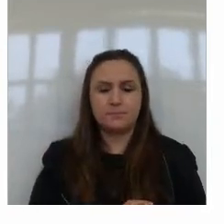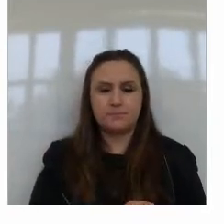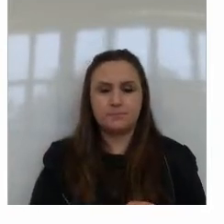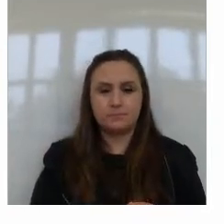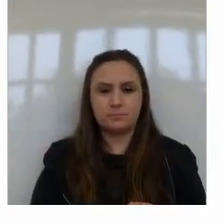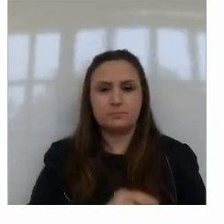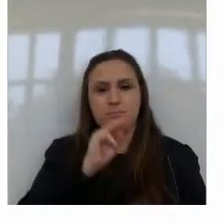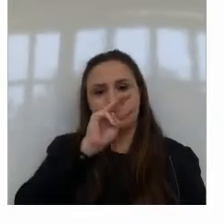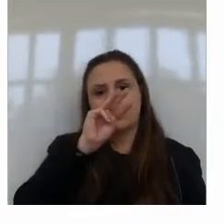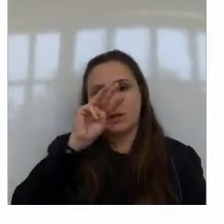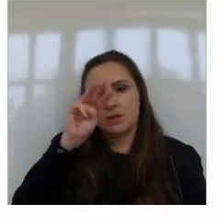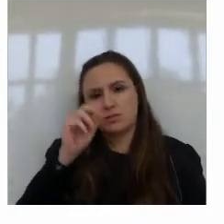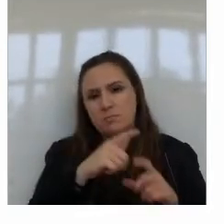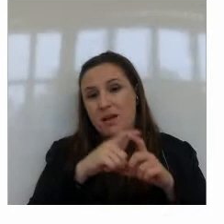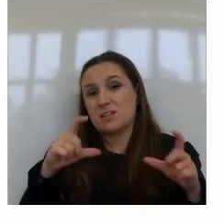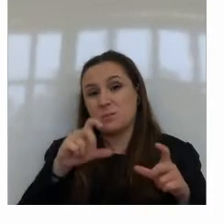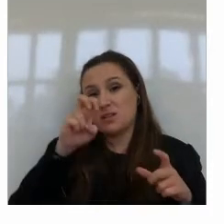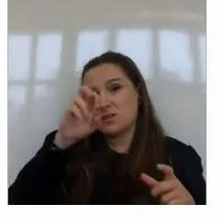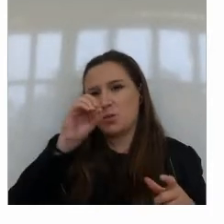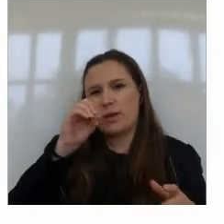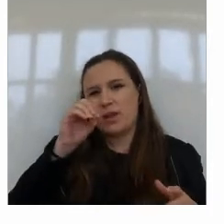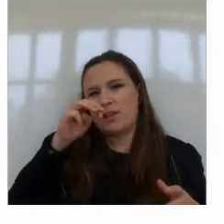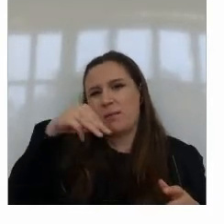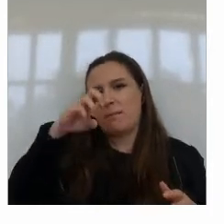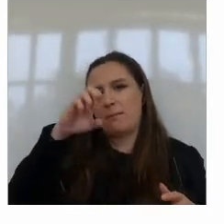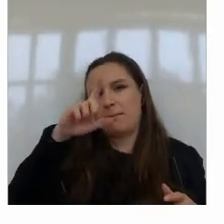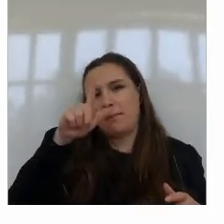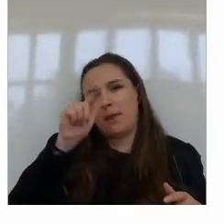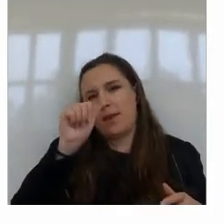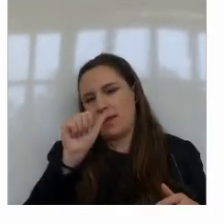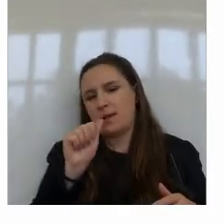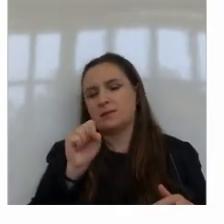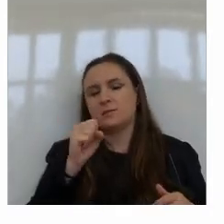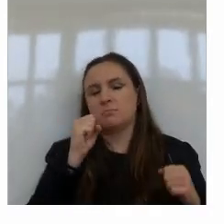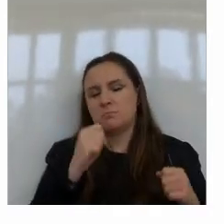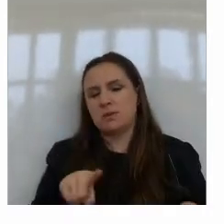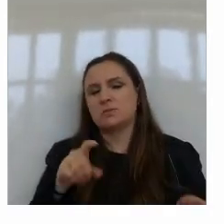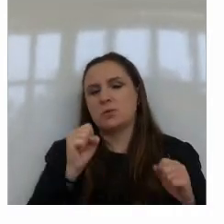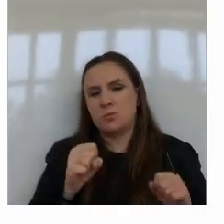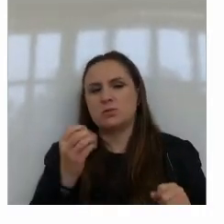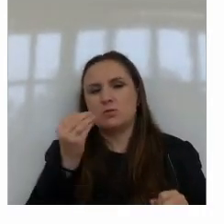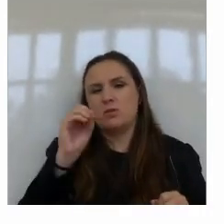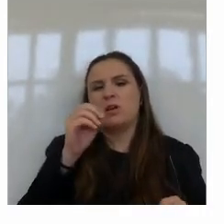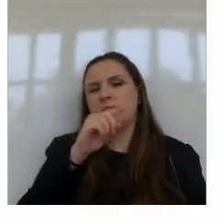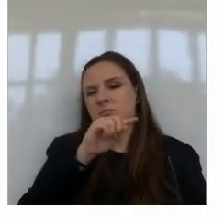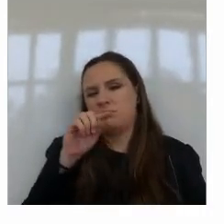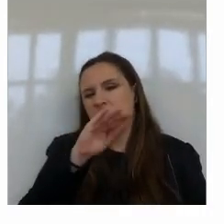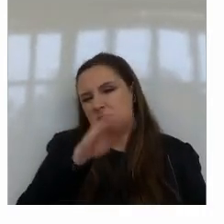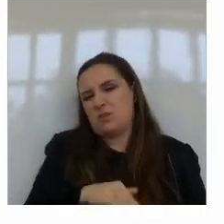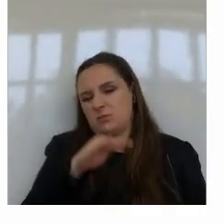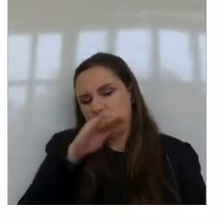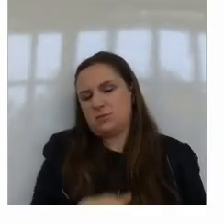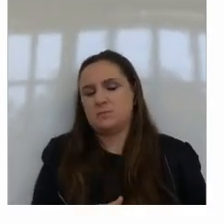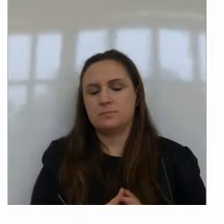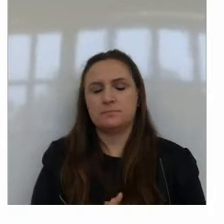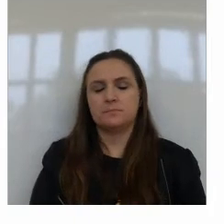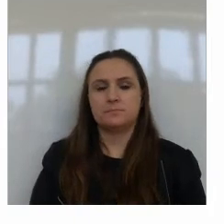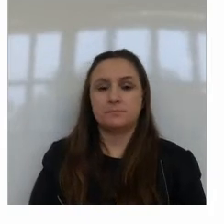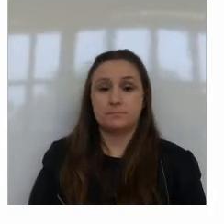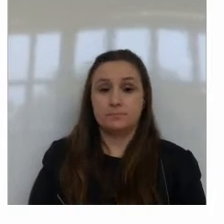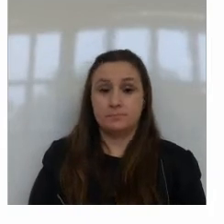para enviar o arquivo. O site o máximo é 50 megas, mas eu posso botar menos aqui, conforme eu